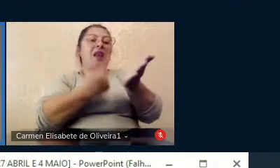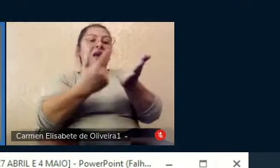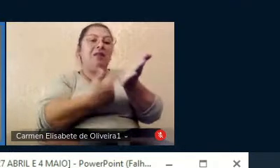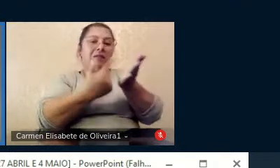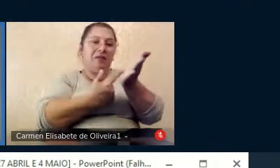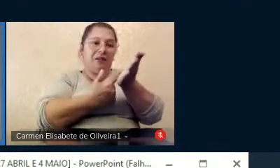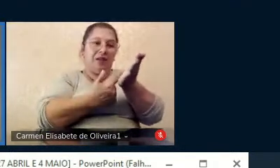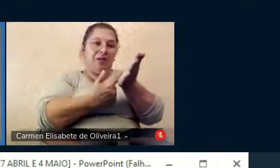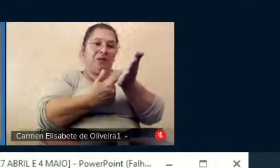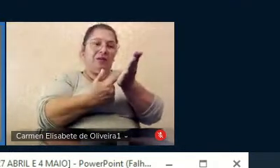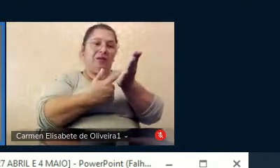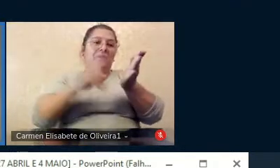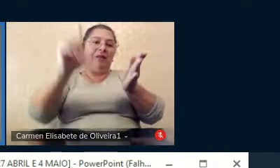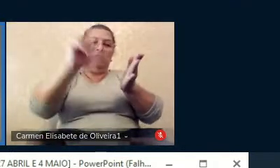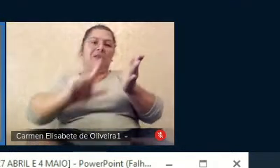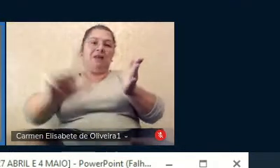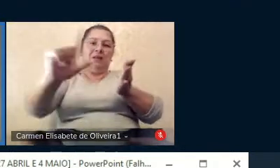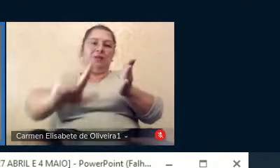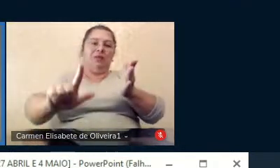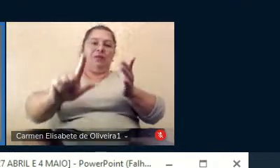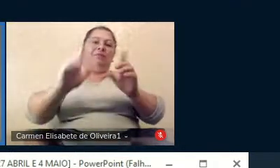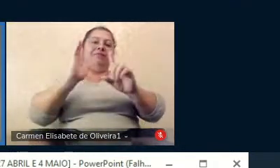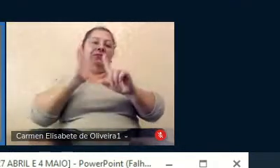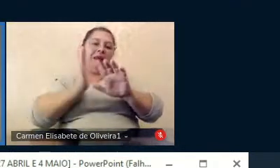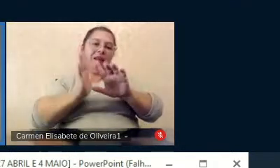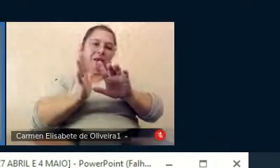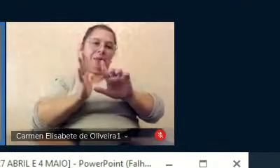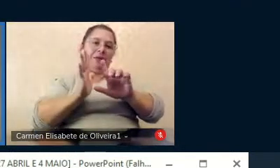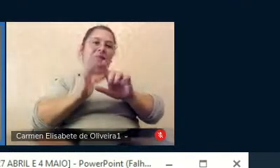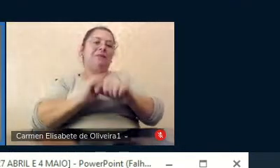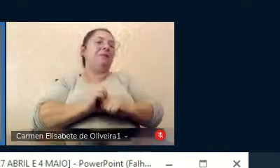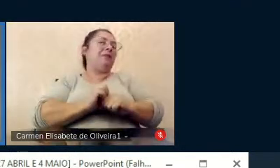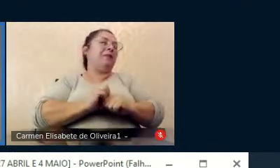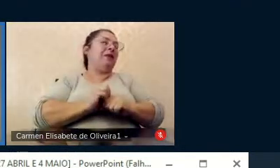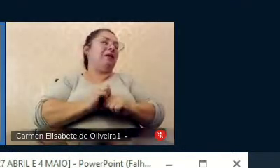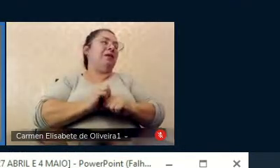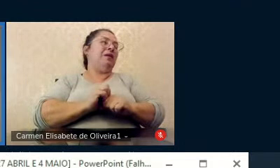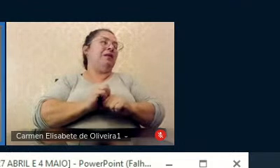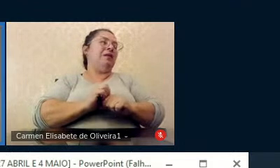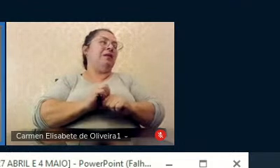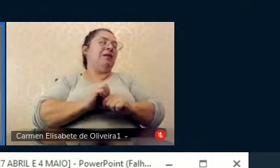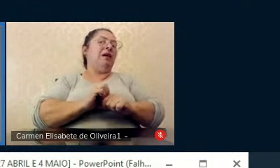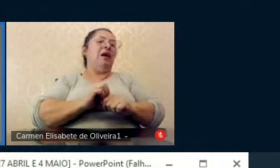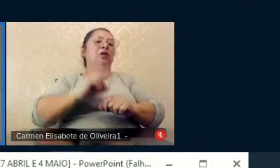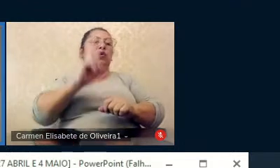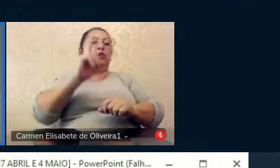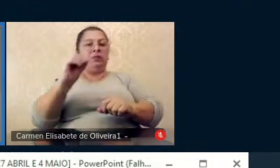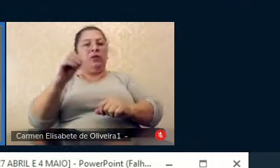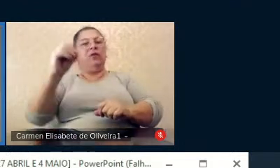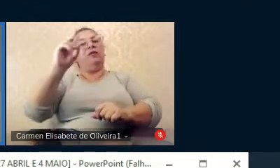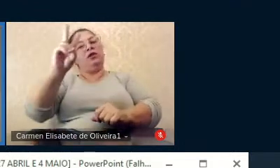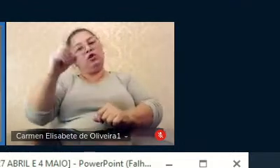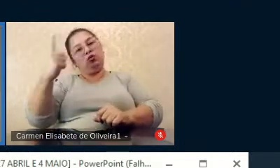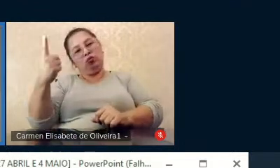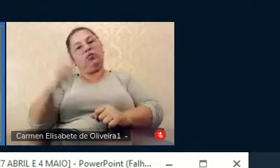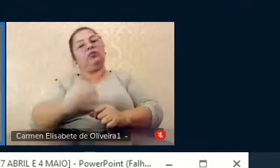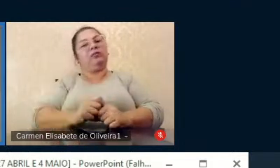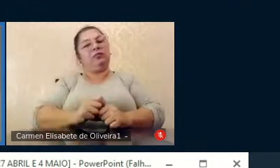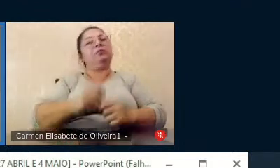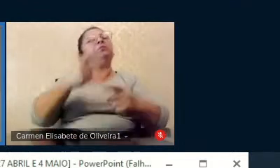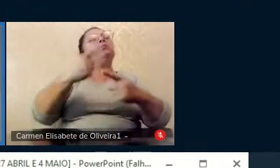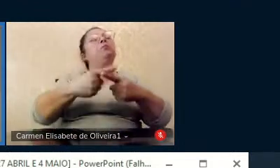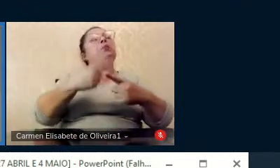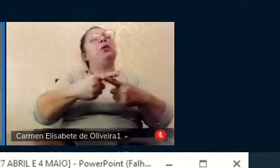Literatura em Libras, tá? Uma publicação que ela fez agora em 2021. Então, por que